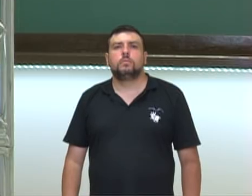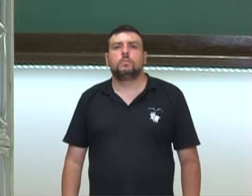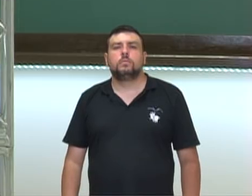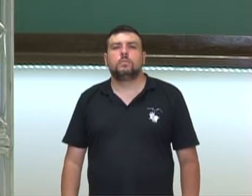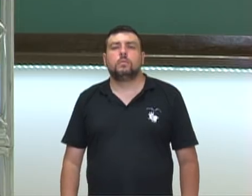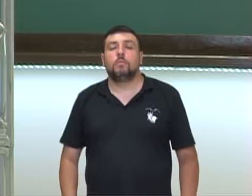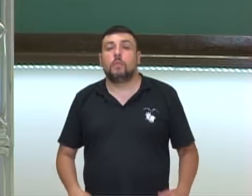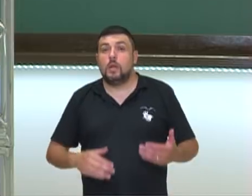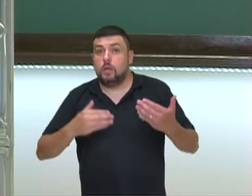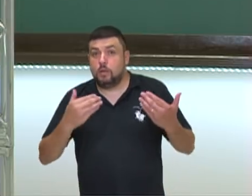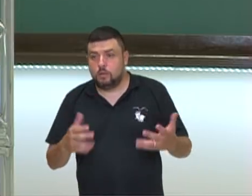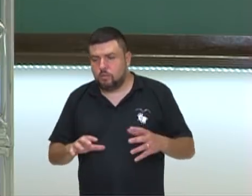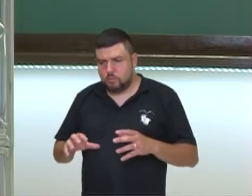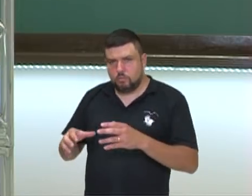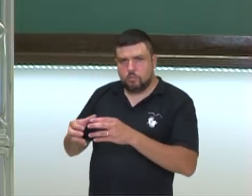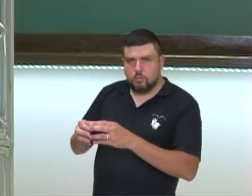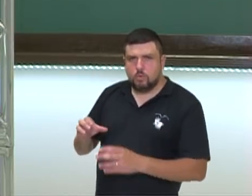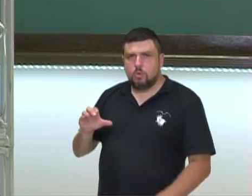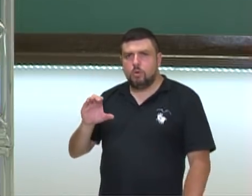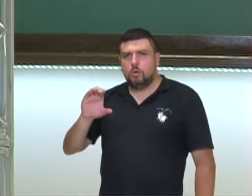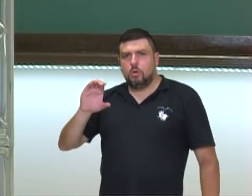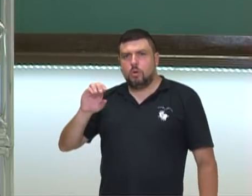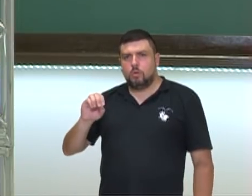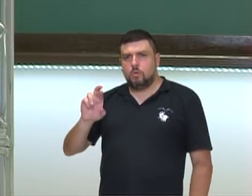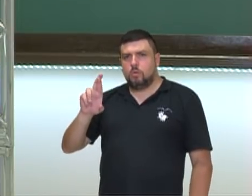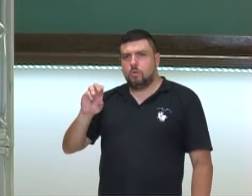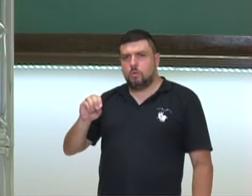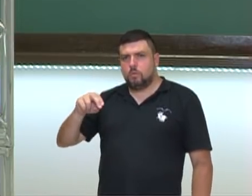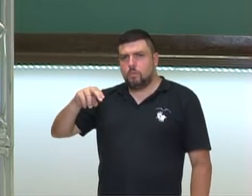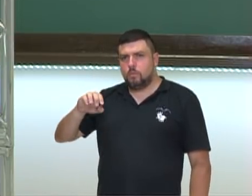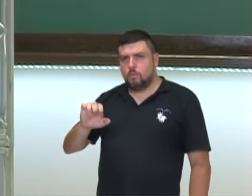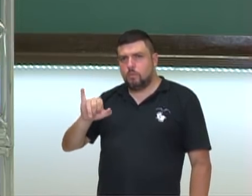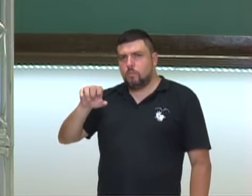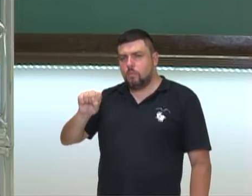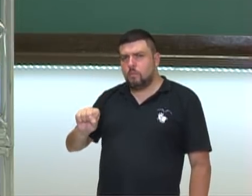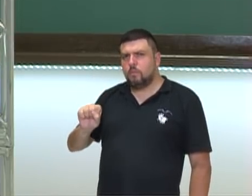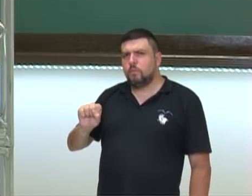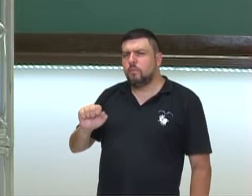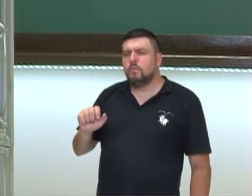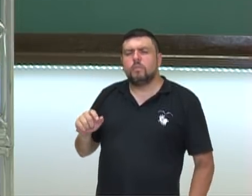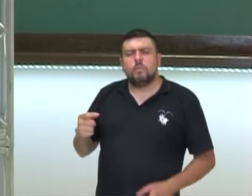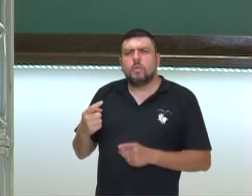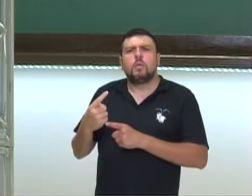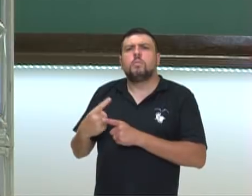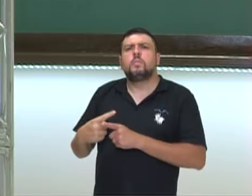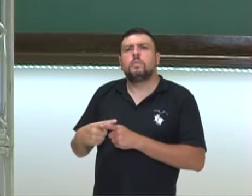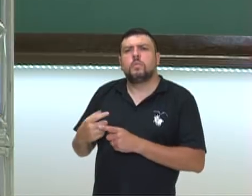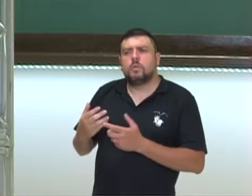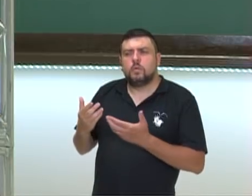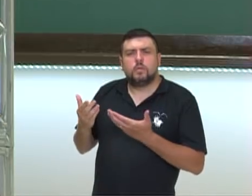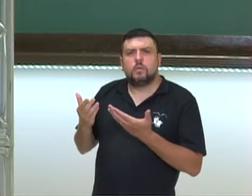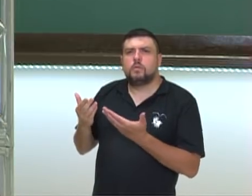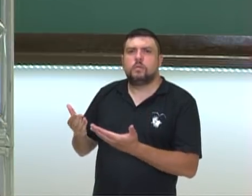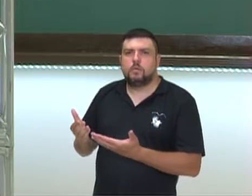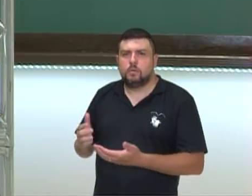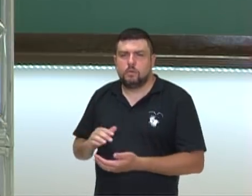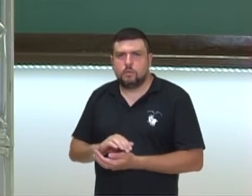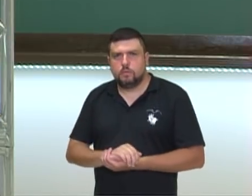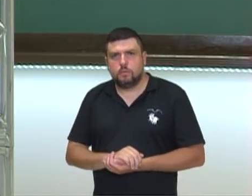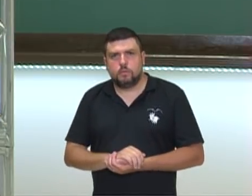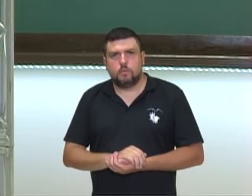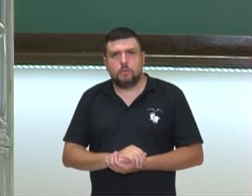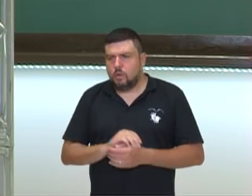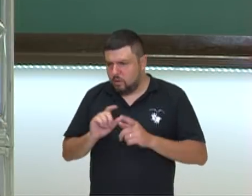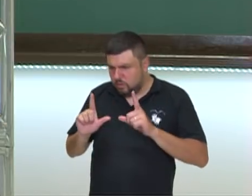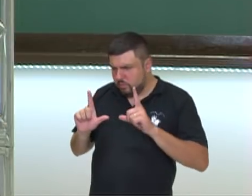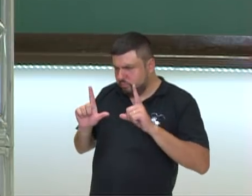Os chamados coronéis. Esse título coronéis, aí os coronéis, qual é a referência para se ter esse título?